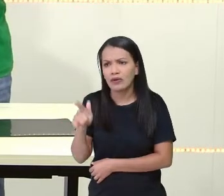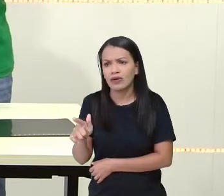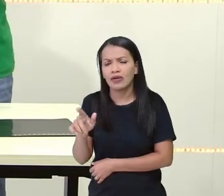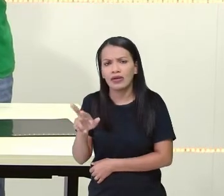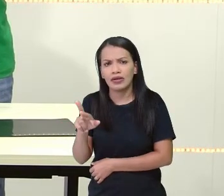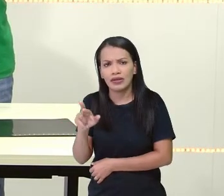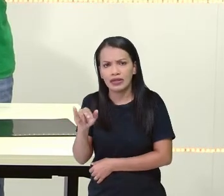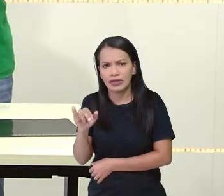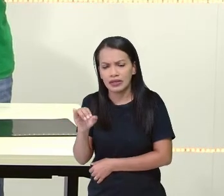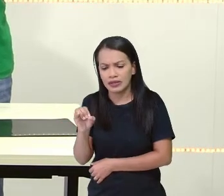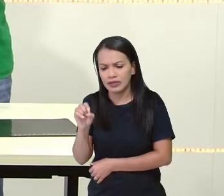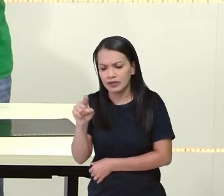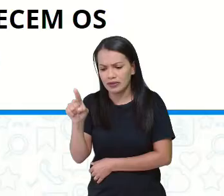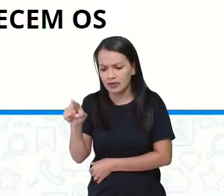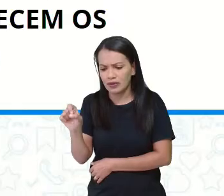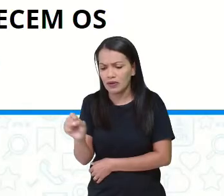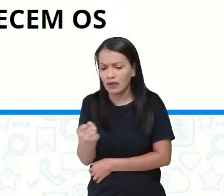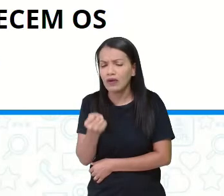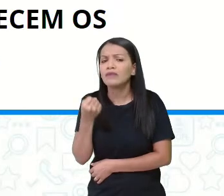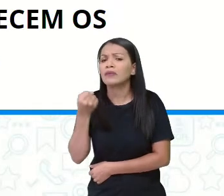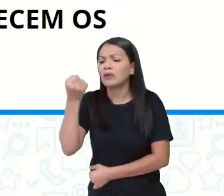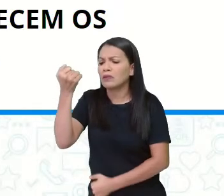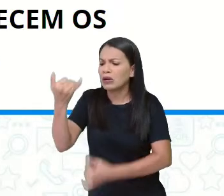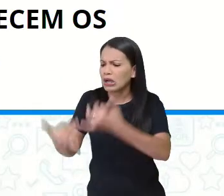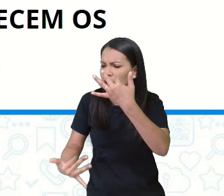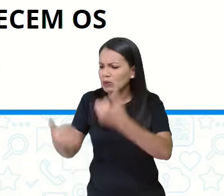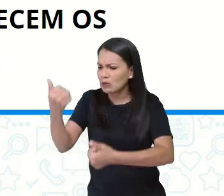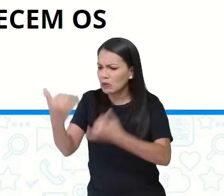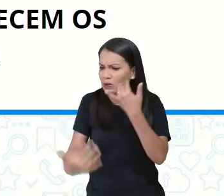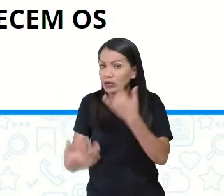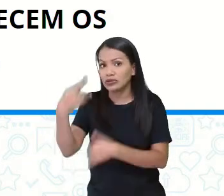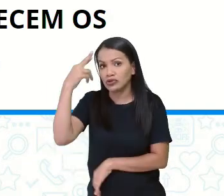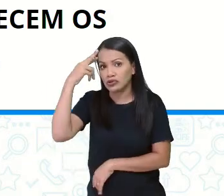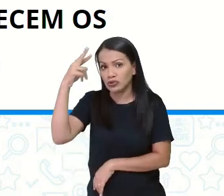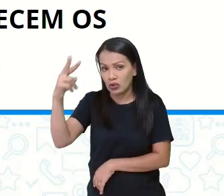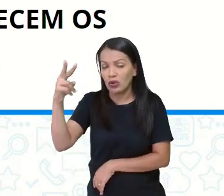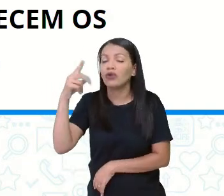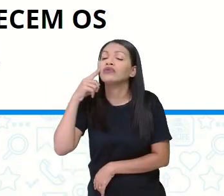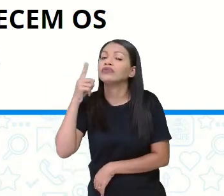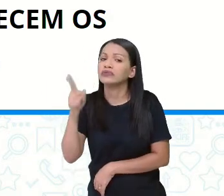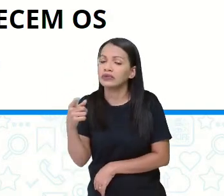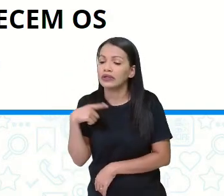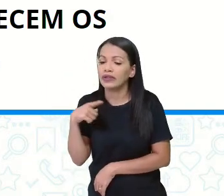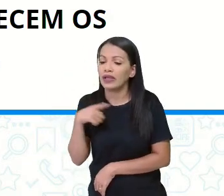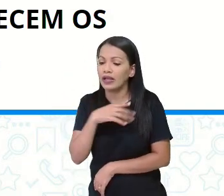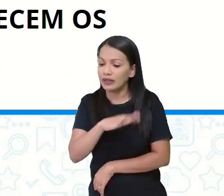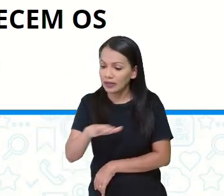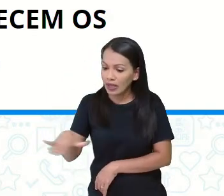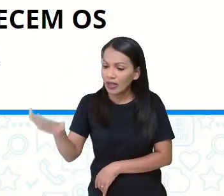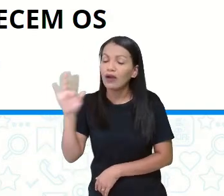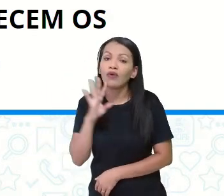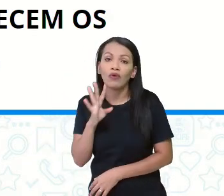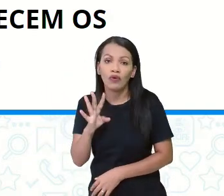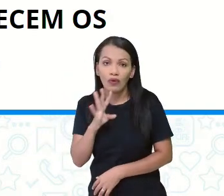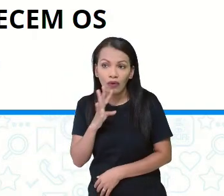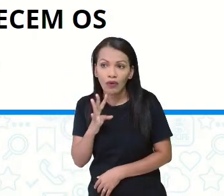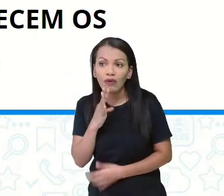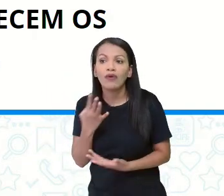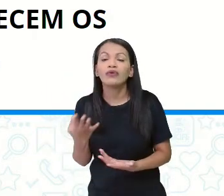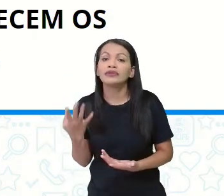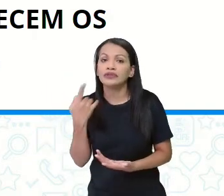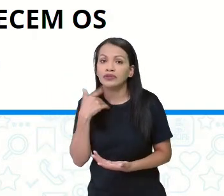velhas, não é, pelos contadores de histórias, que a gente chama de griots, que as crianças conhecem